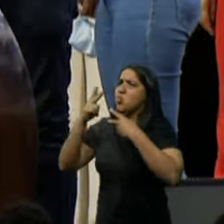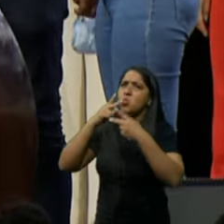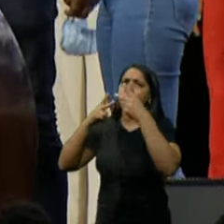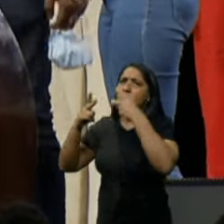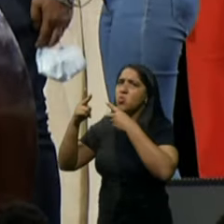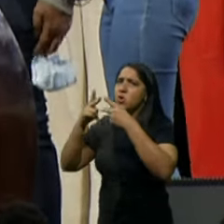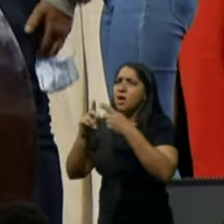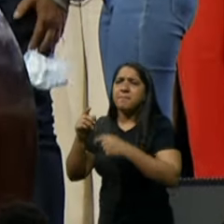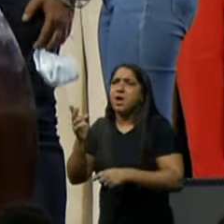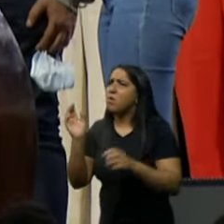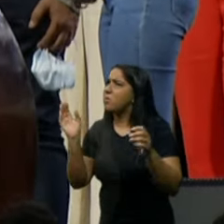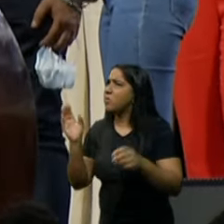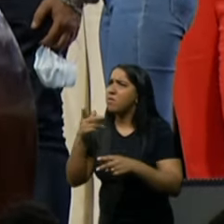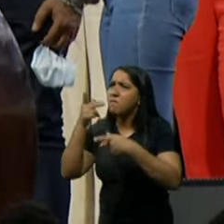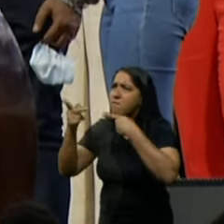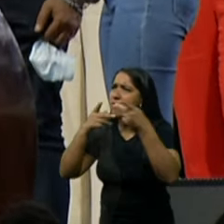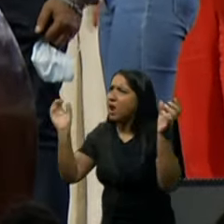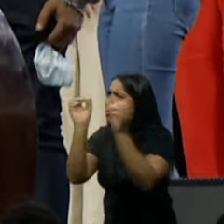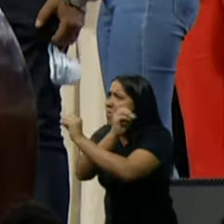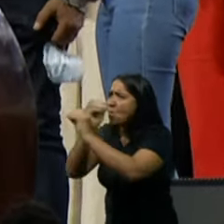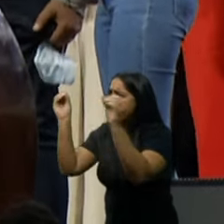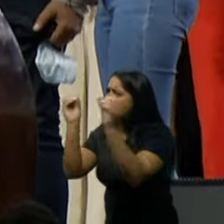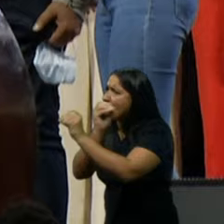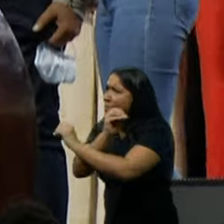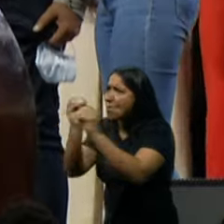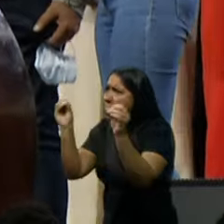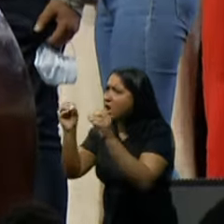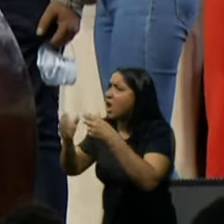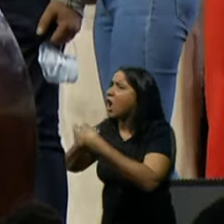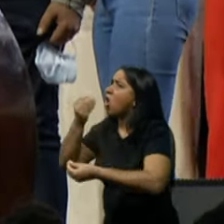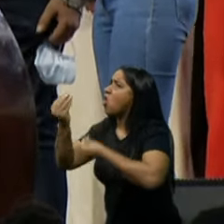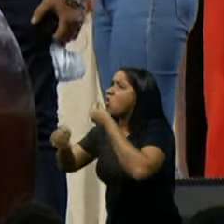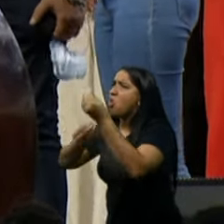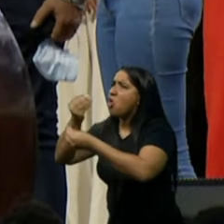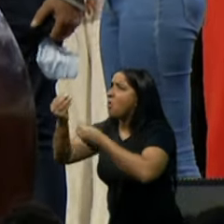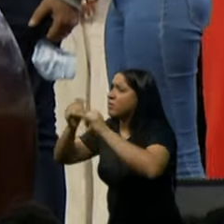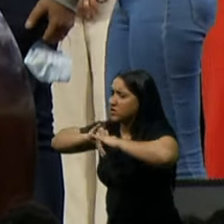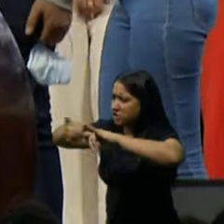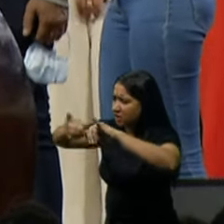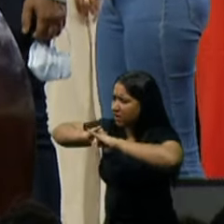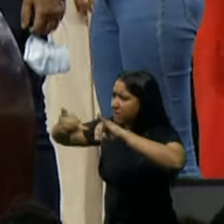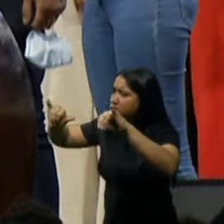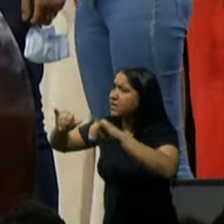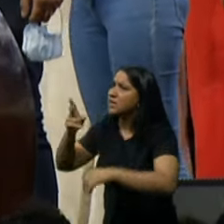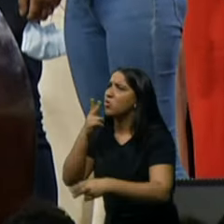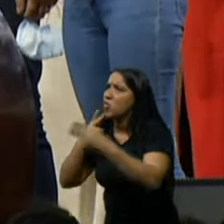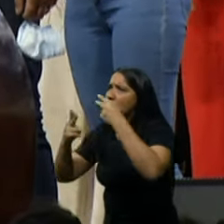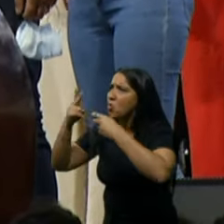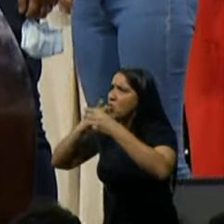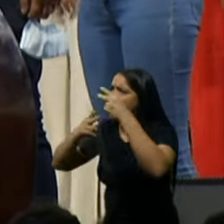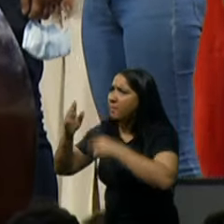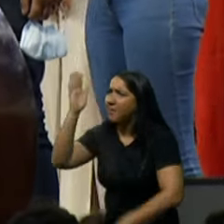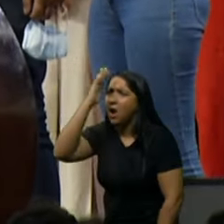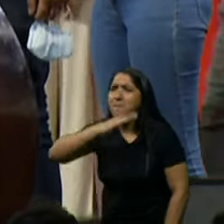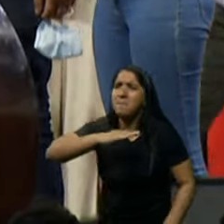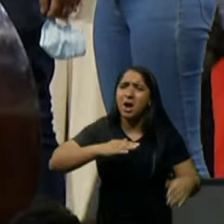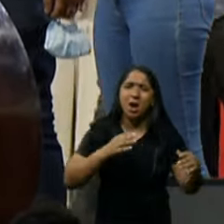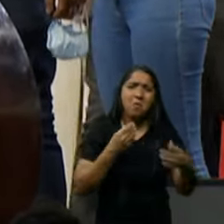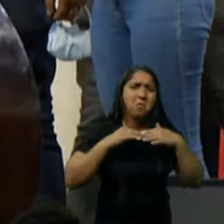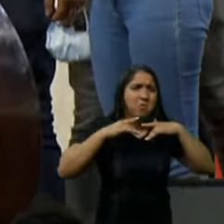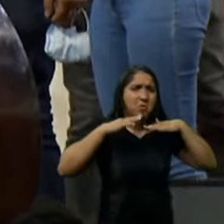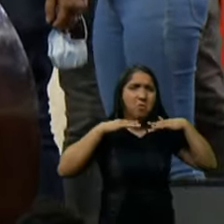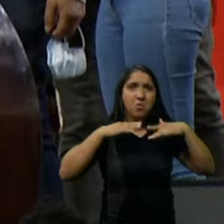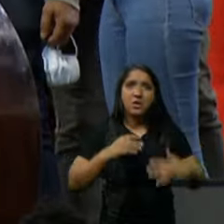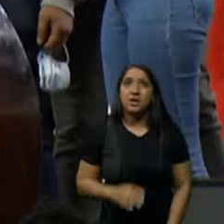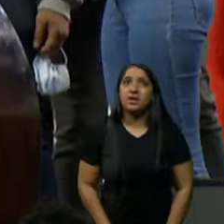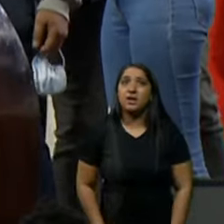o pastor não falam nada como é que serve um aviso ele que fumar faz mal para saúde a eles me ensinaram essa frase que ele fica fumar